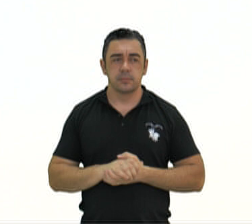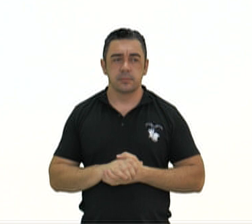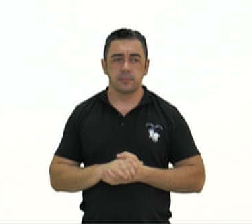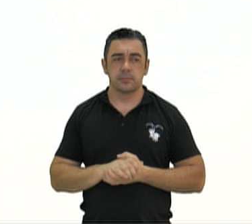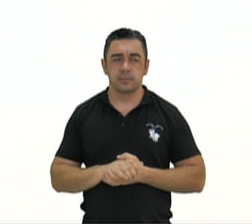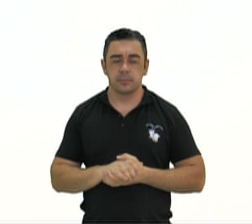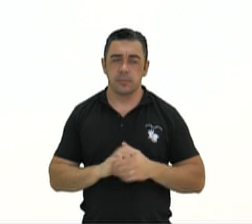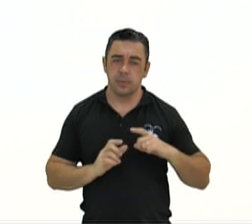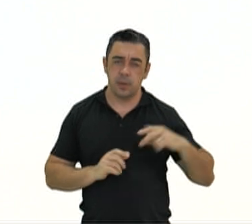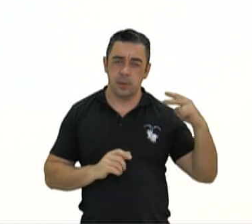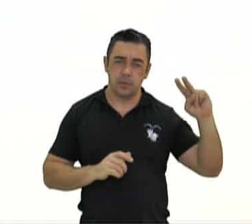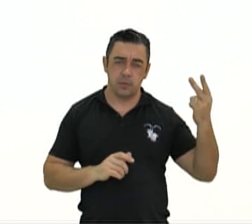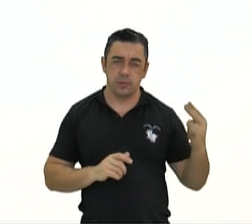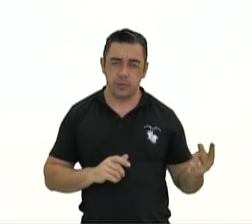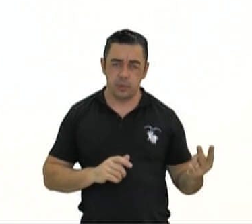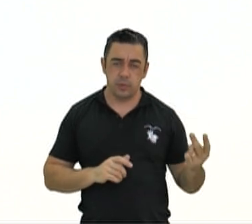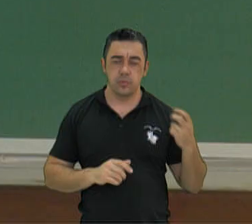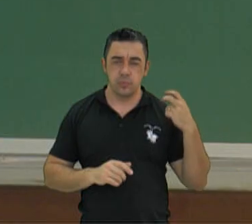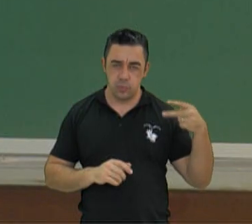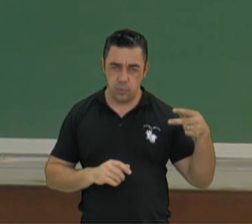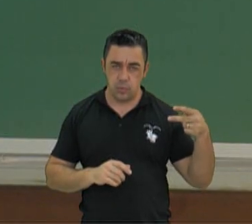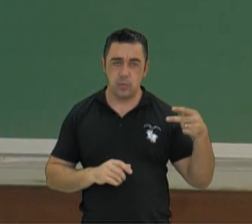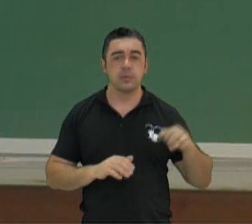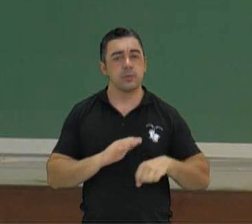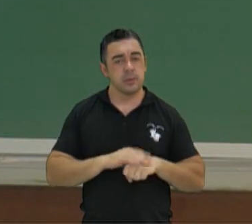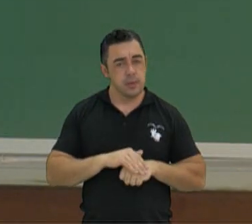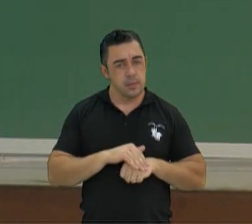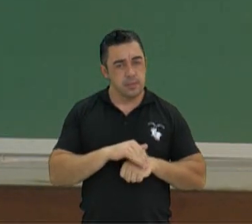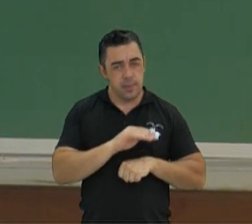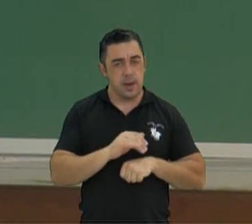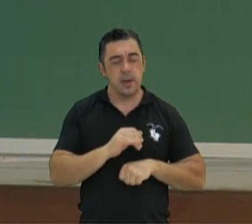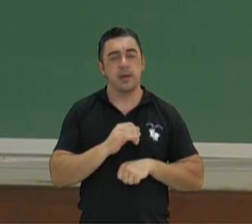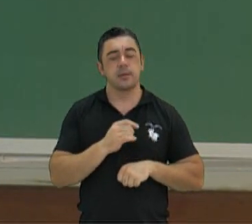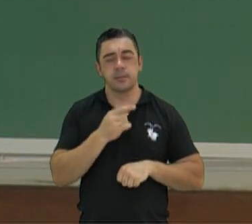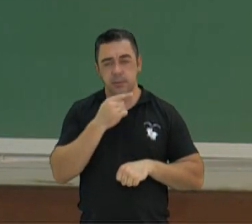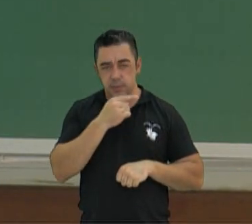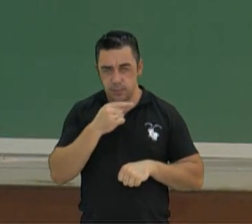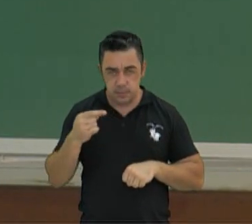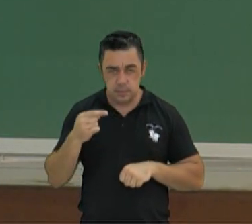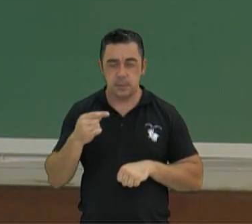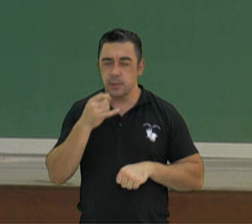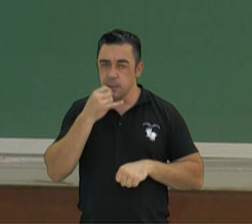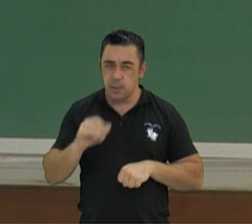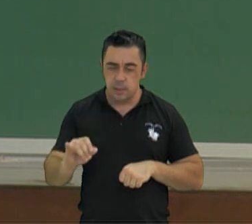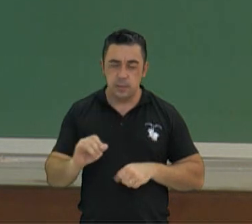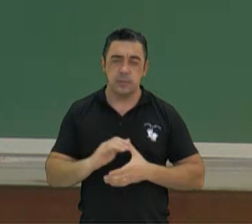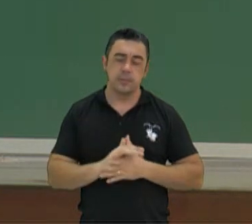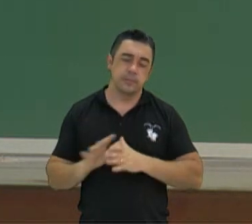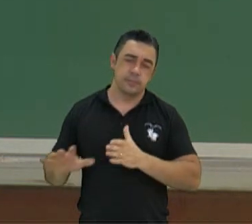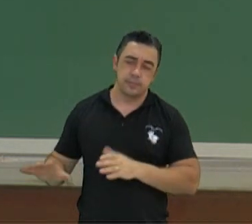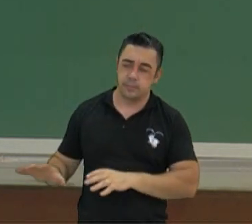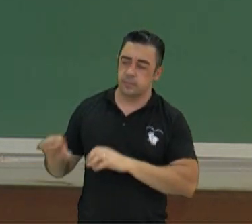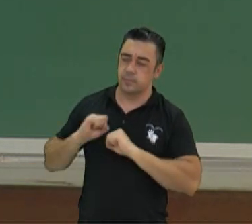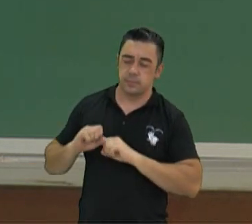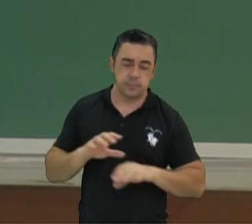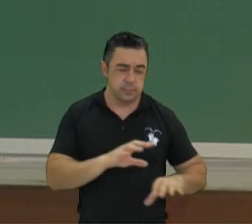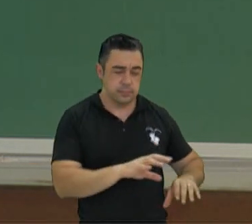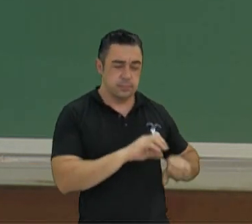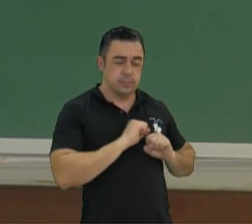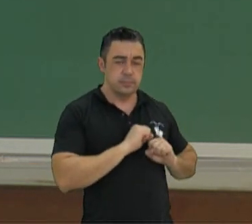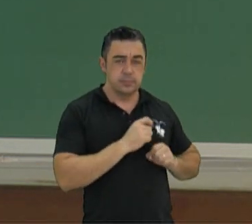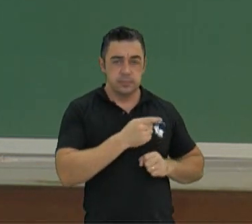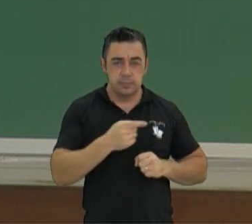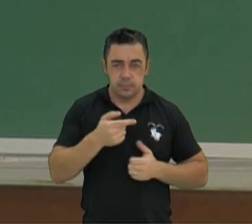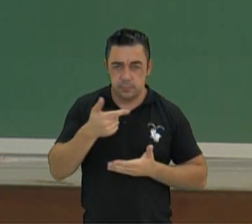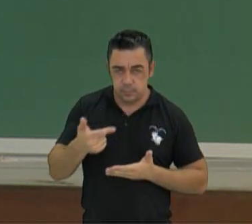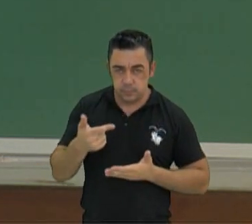está ligado a 2 hidrogênios, ele é mais eletronegativo, ele ganha o elétron desse hidrogênio, ele fica com carga menos